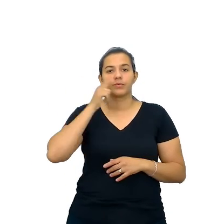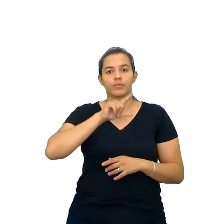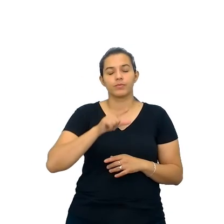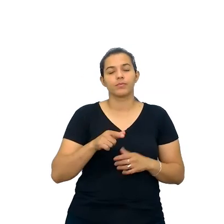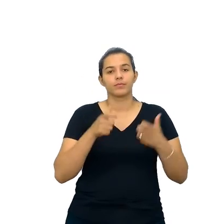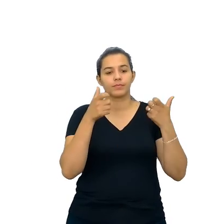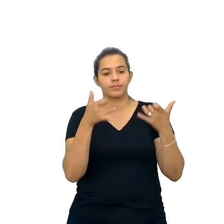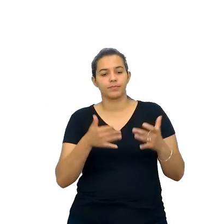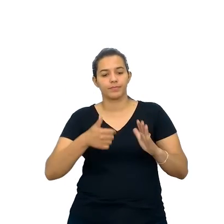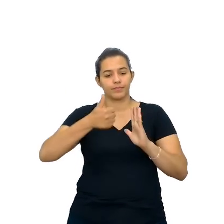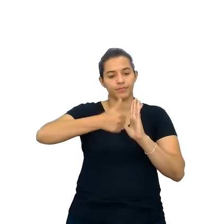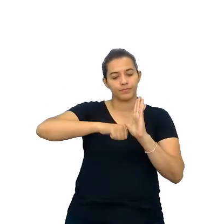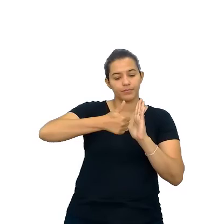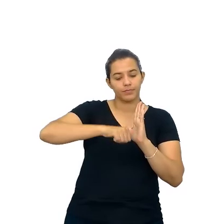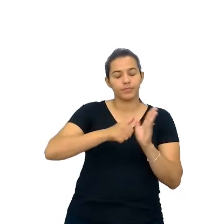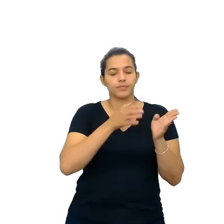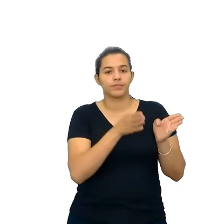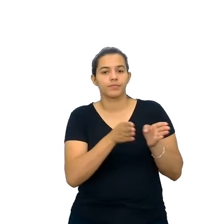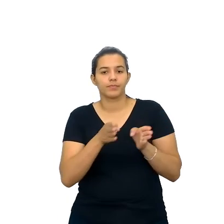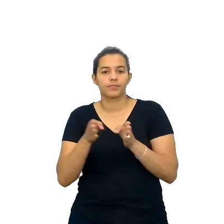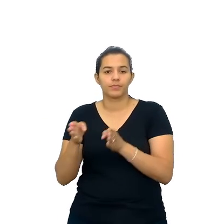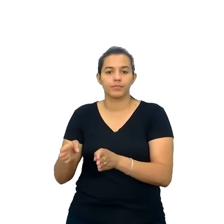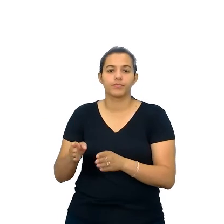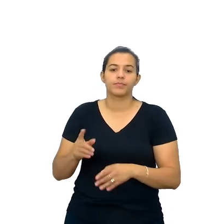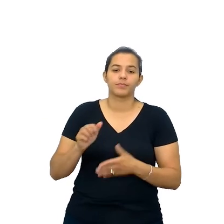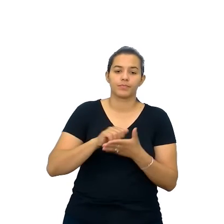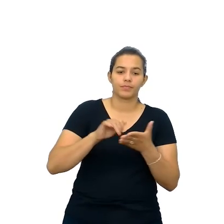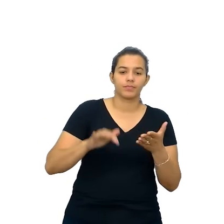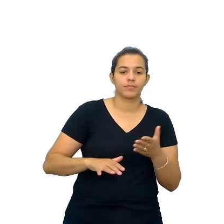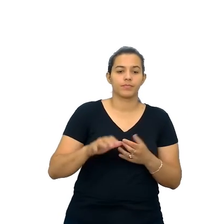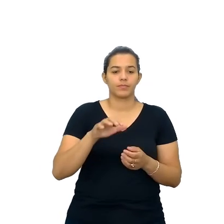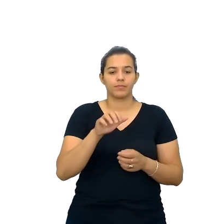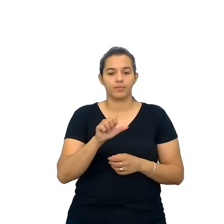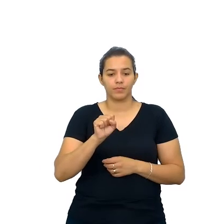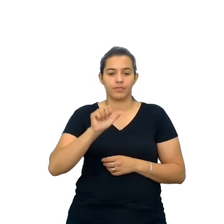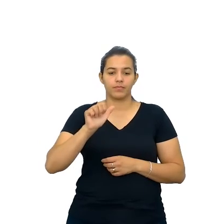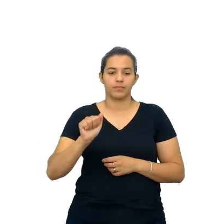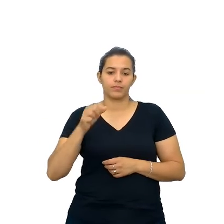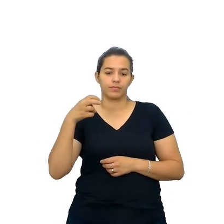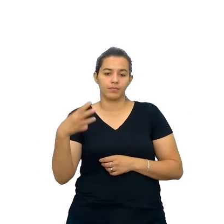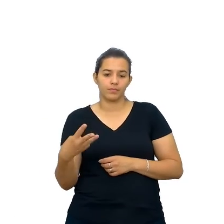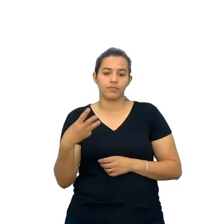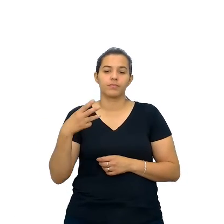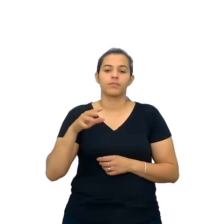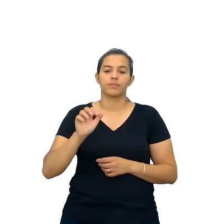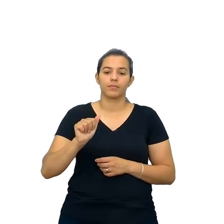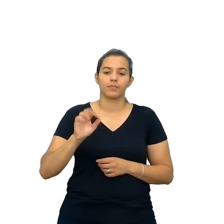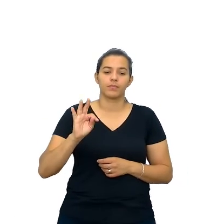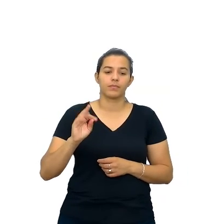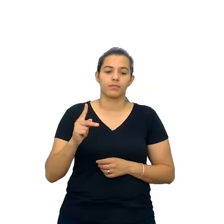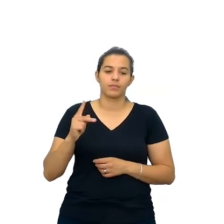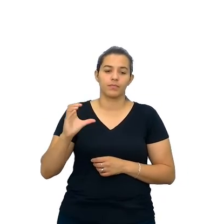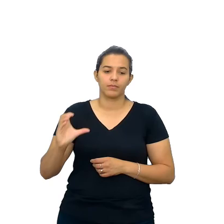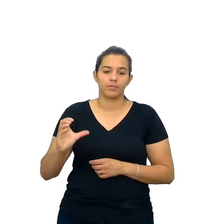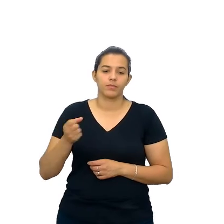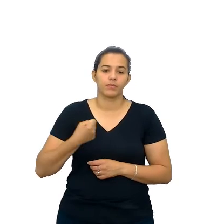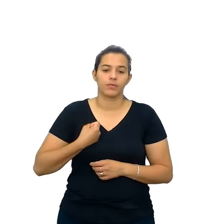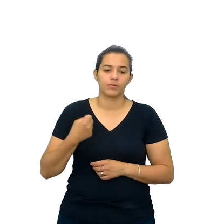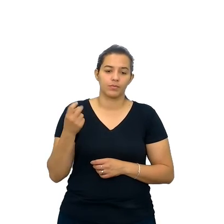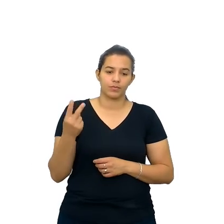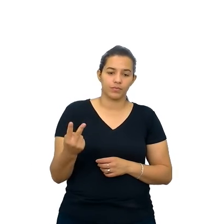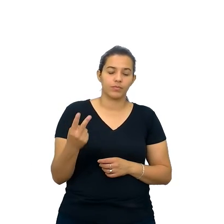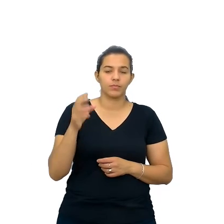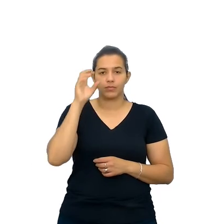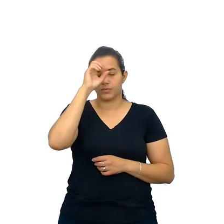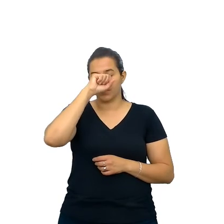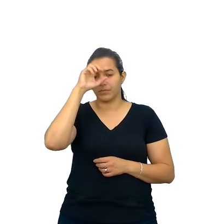né, analisar a sequência de atividades da SA3 na ATPC, né, volume 2, parte 2 do